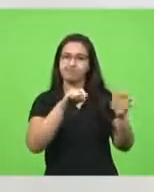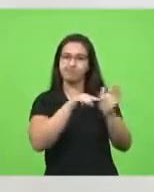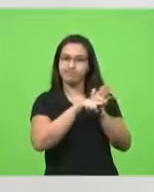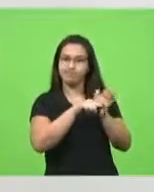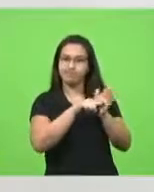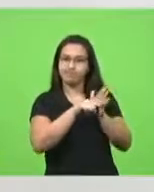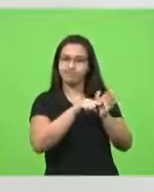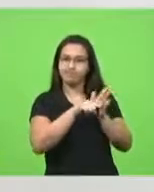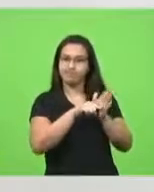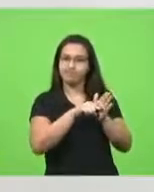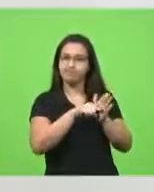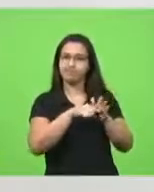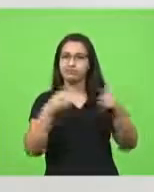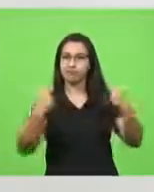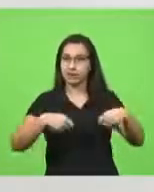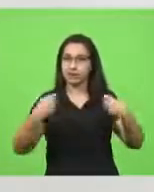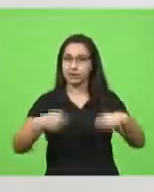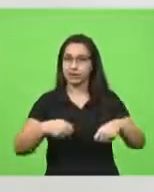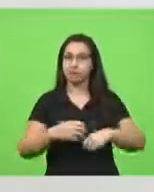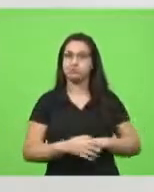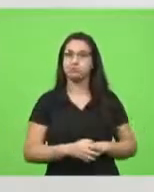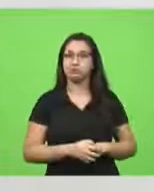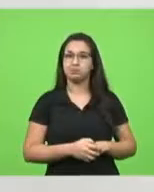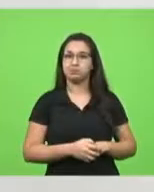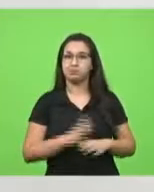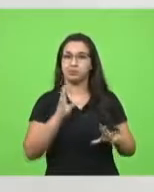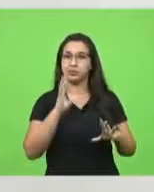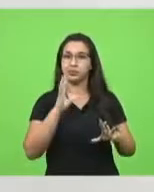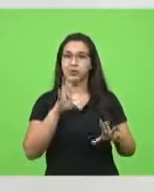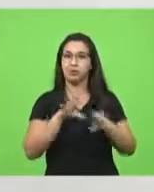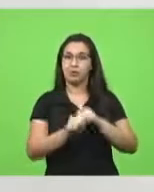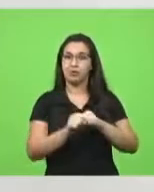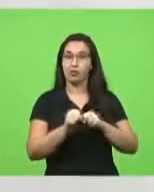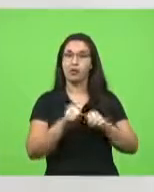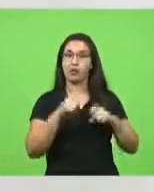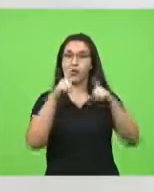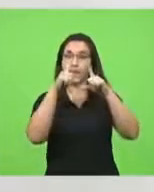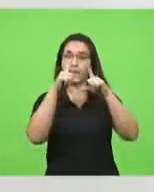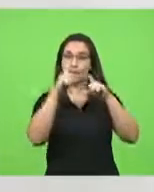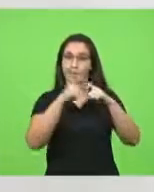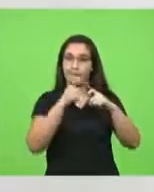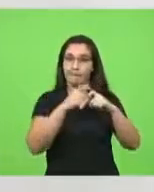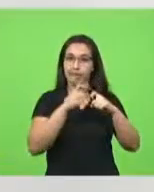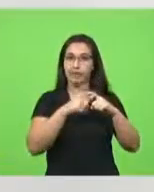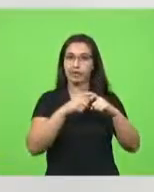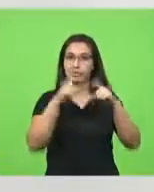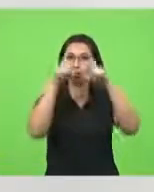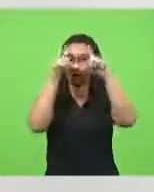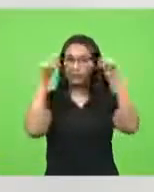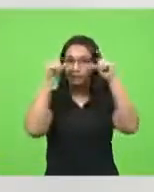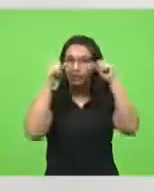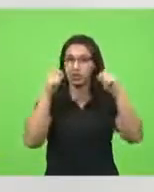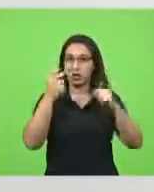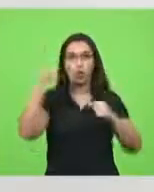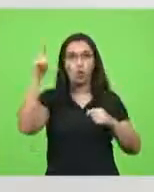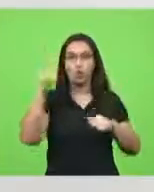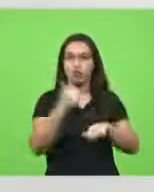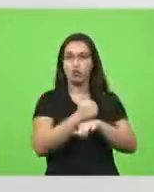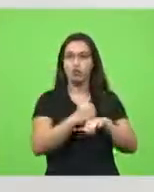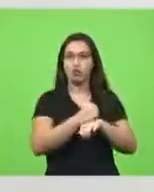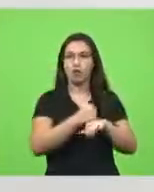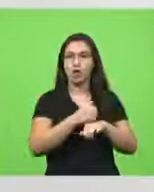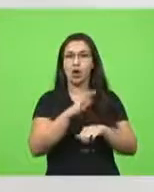está em vigor, formada por médicos, enfermeiros e outros profissionais. Morreu de Covid? Cadê o